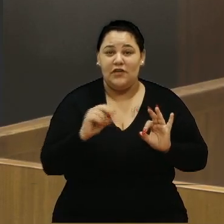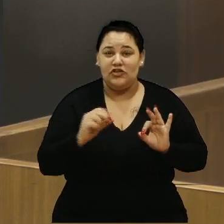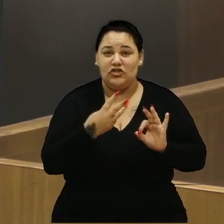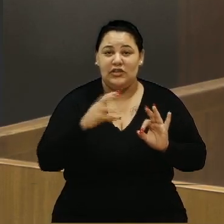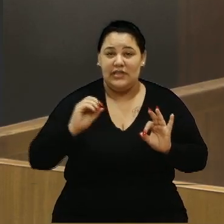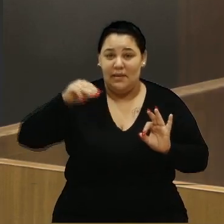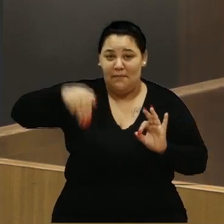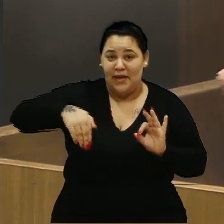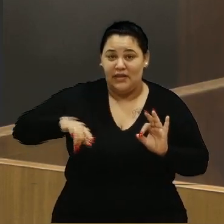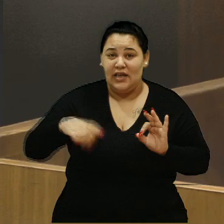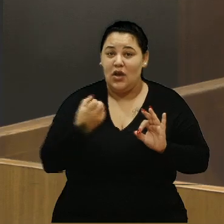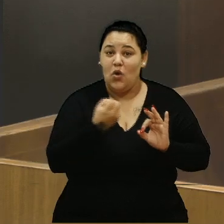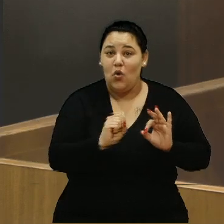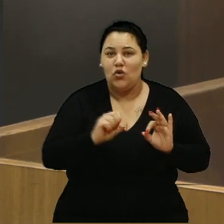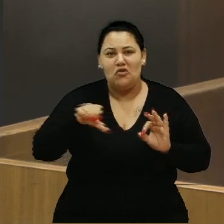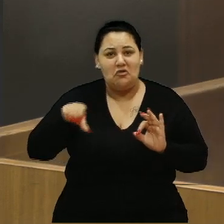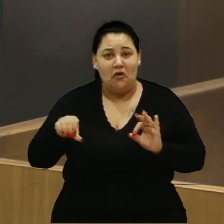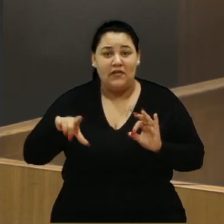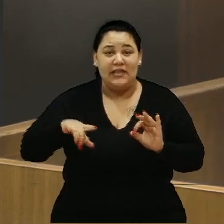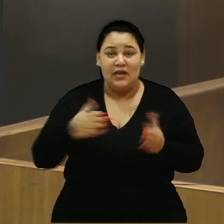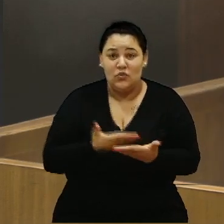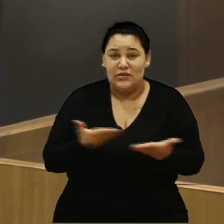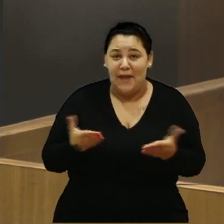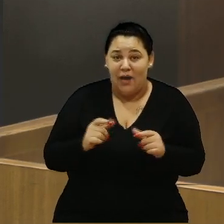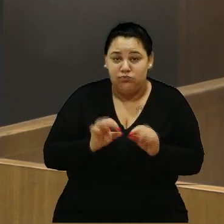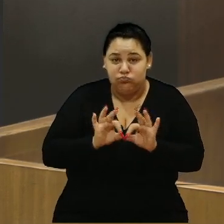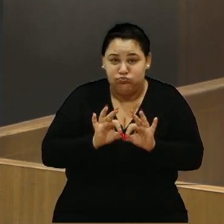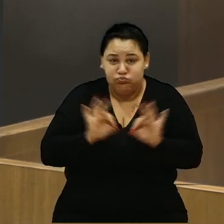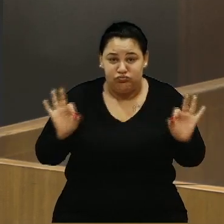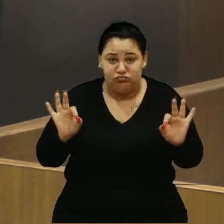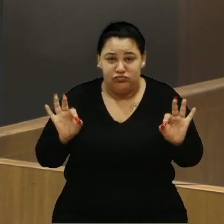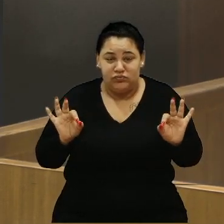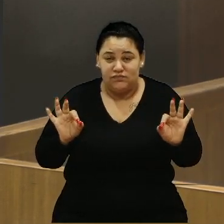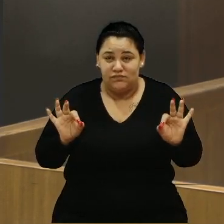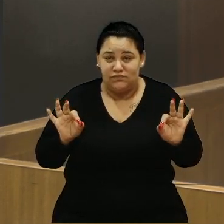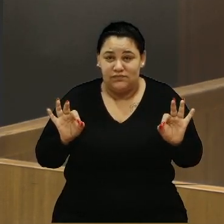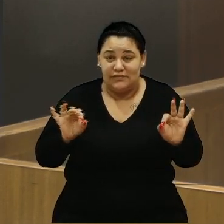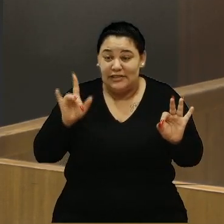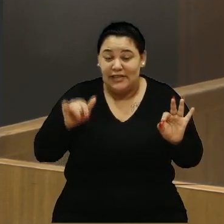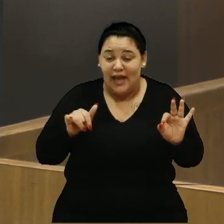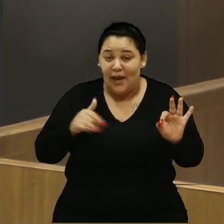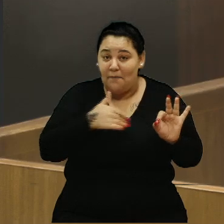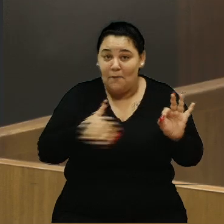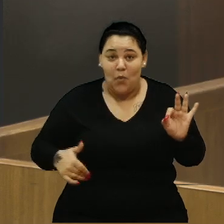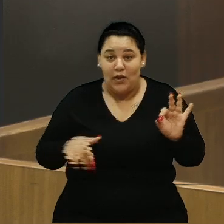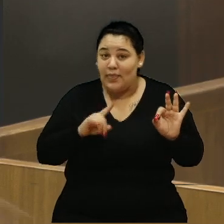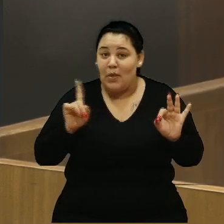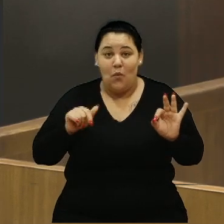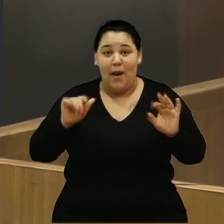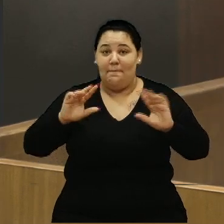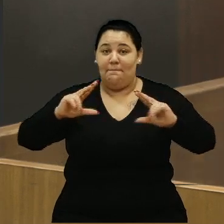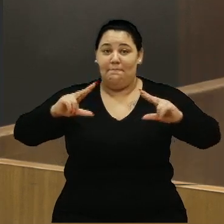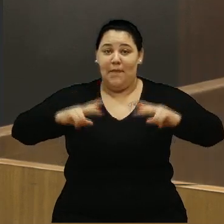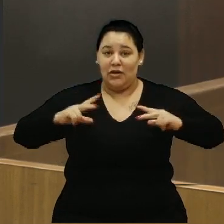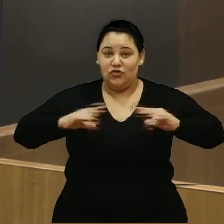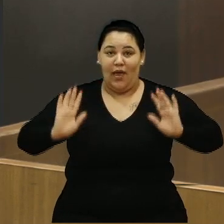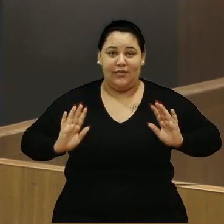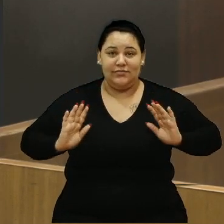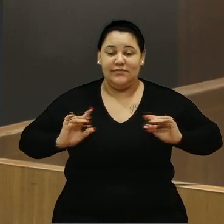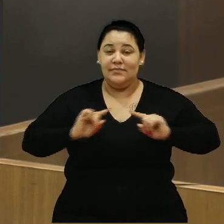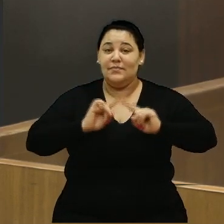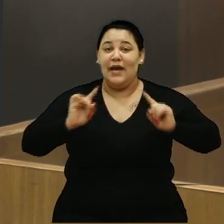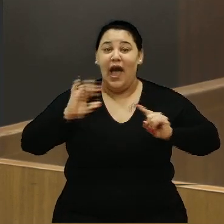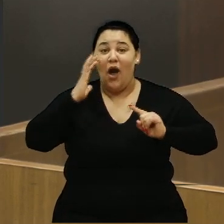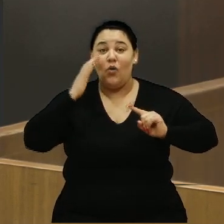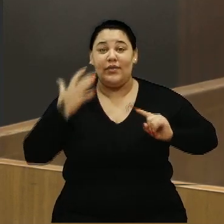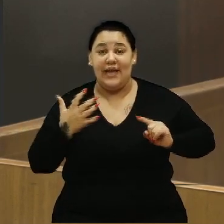9, e tem um espaço de alargamento que, em teoria, é público, não é privado. Mas num acontecimento